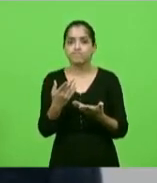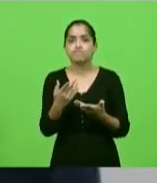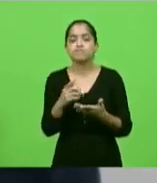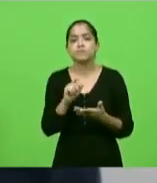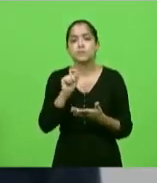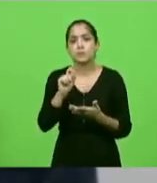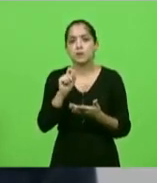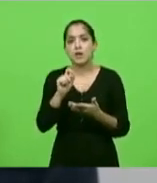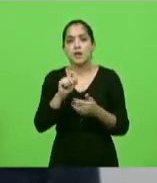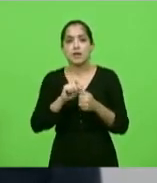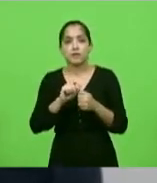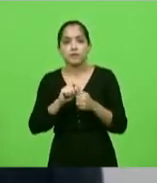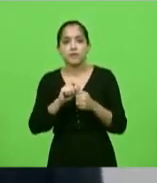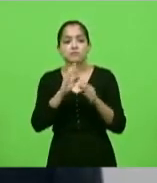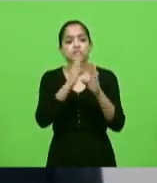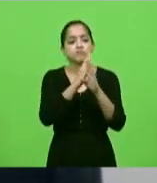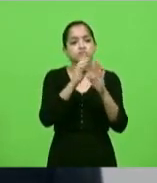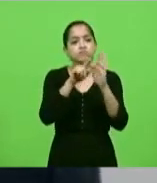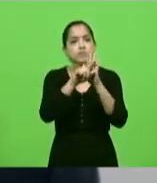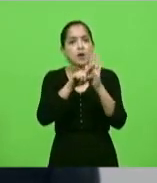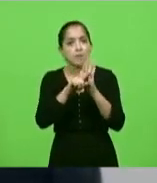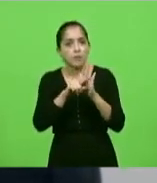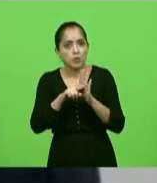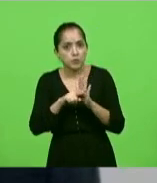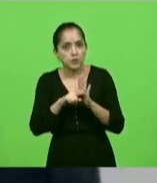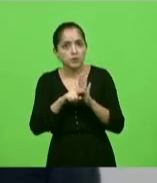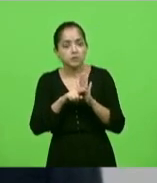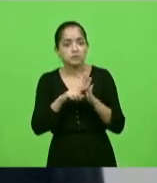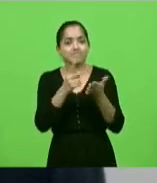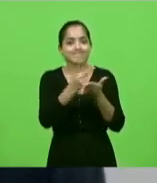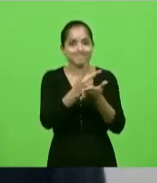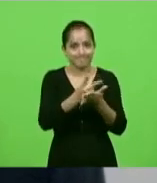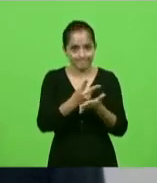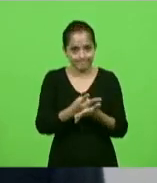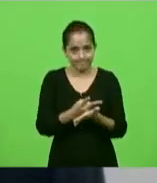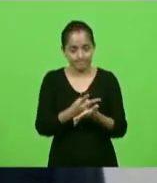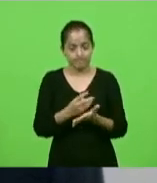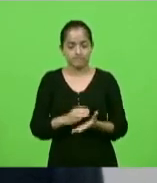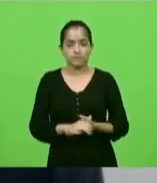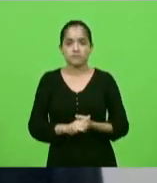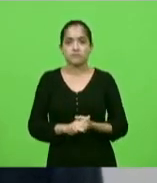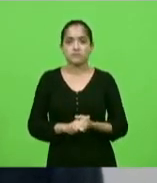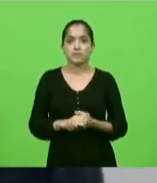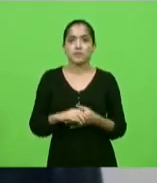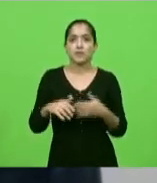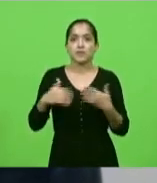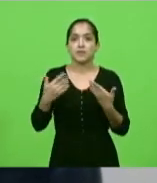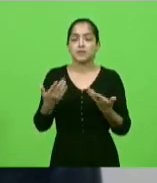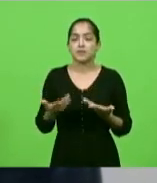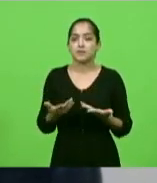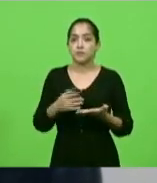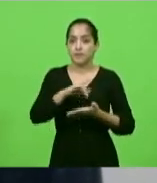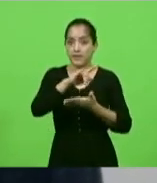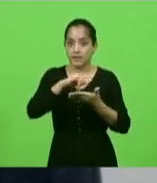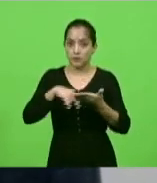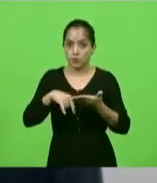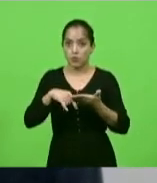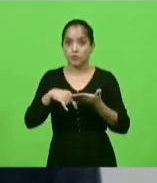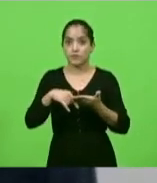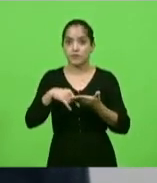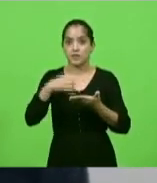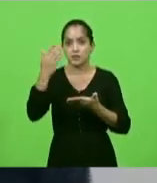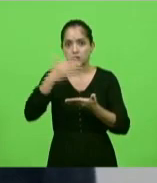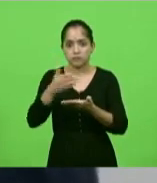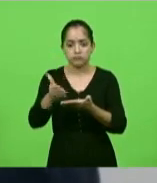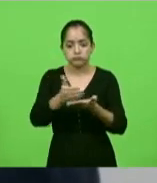frentes a decisão de apurar os possíveis ilícitos. E isso é inequívoco pela documentação repousada nos